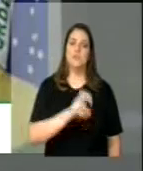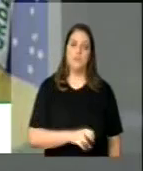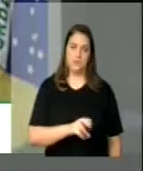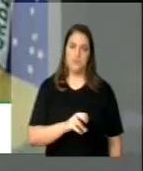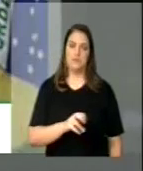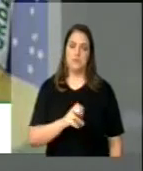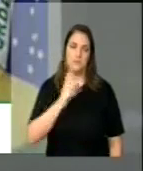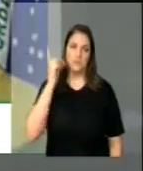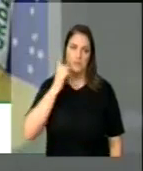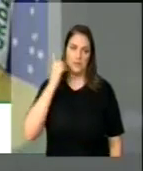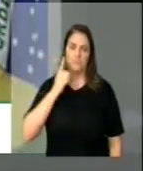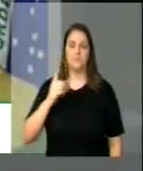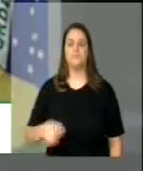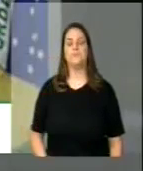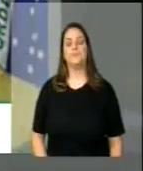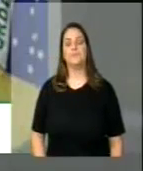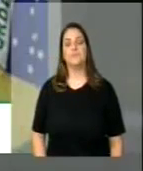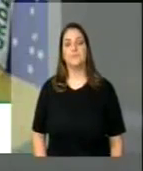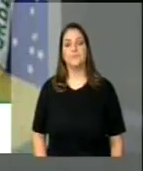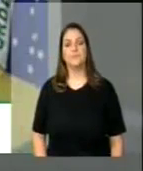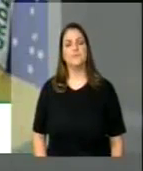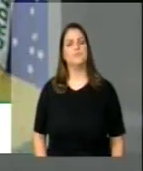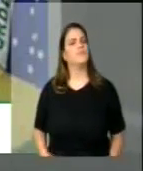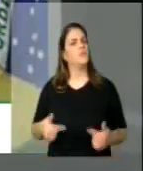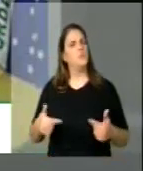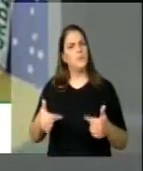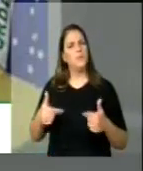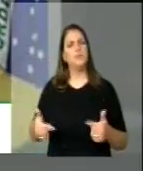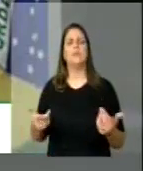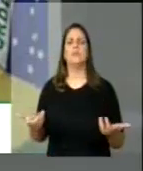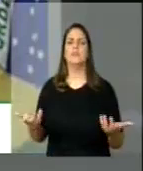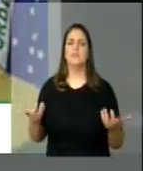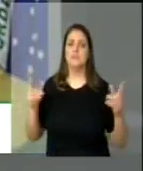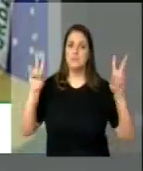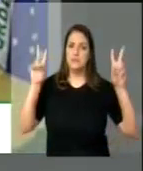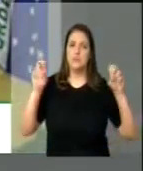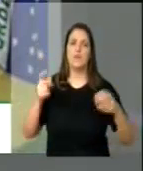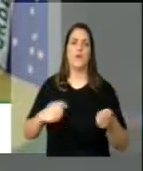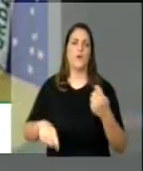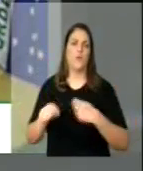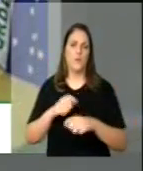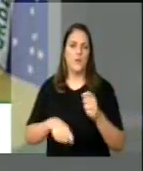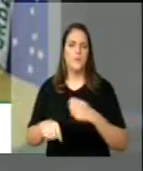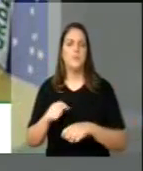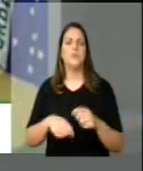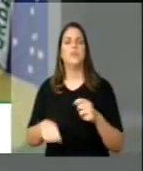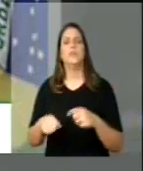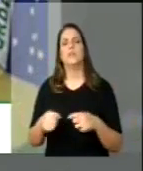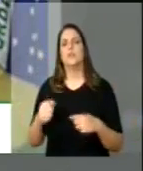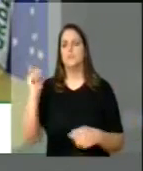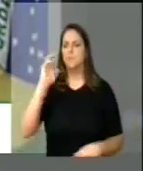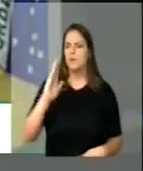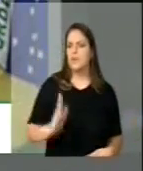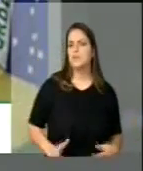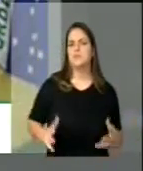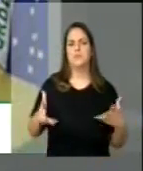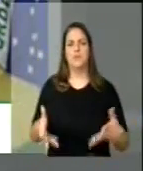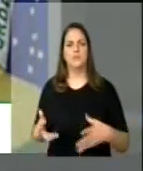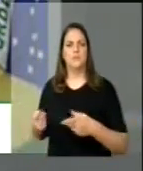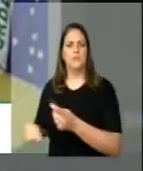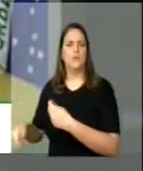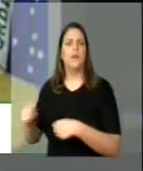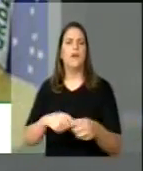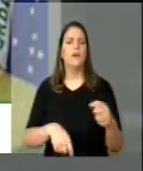deputado. Intensificou a sua defesa da economia de mercado, da inserção do país no contexto internacional, da globalização e